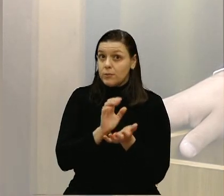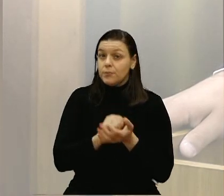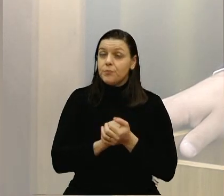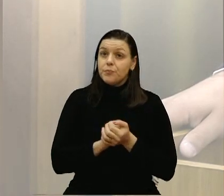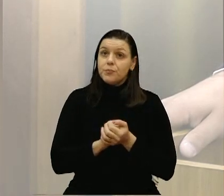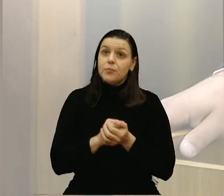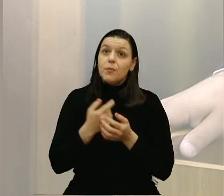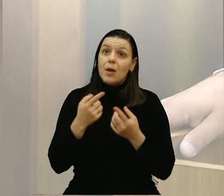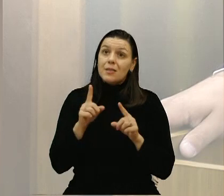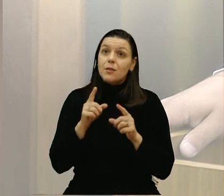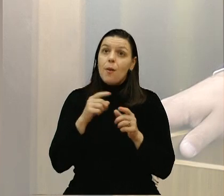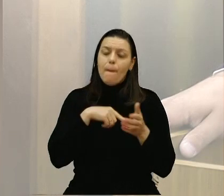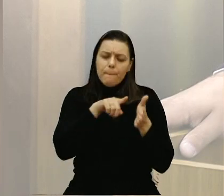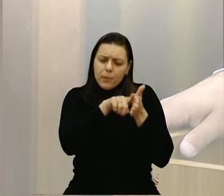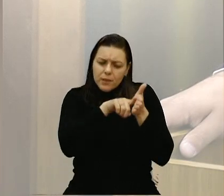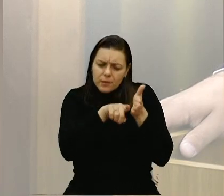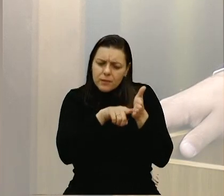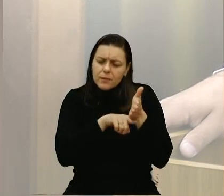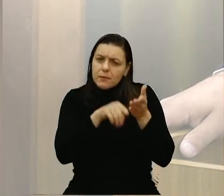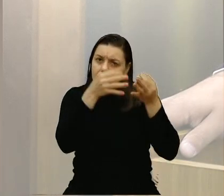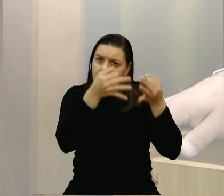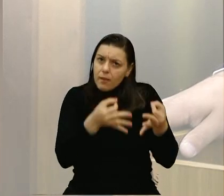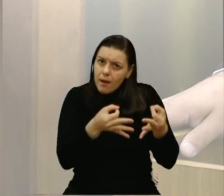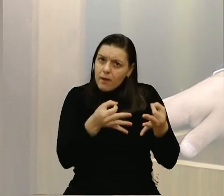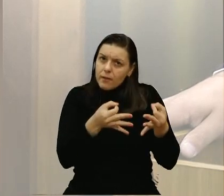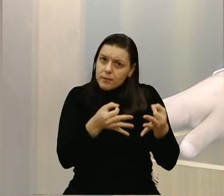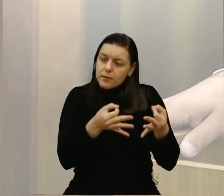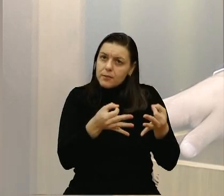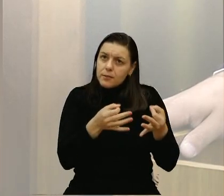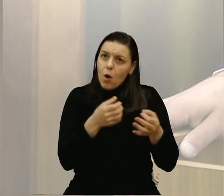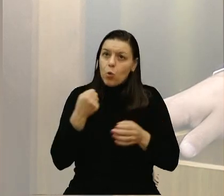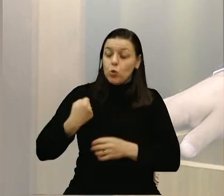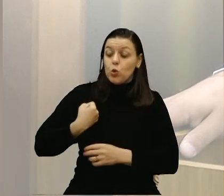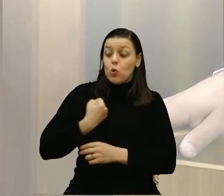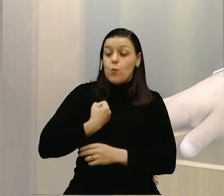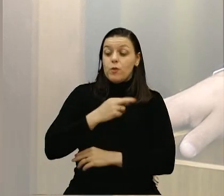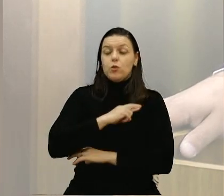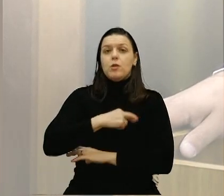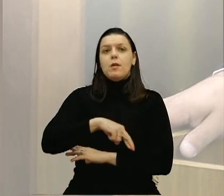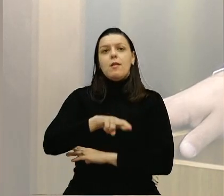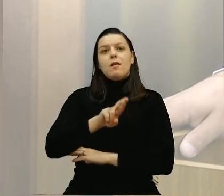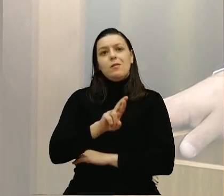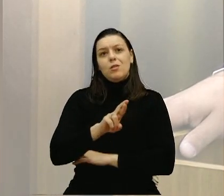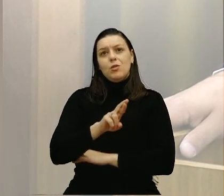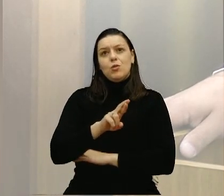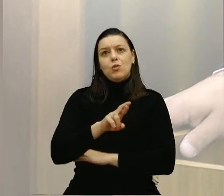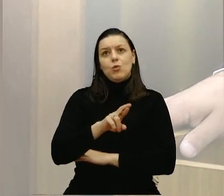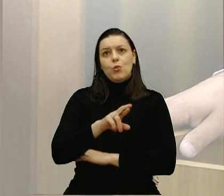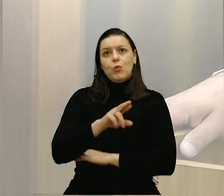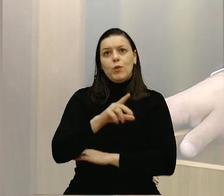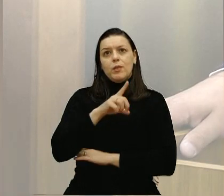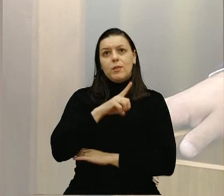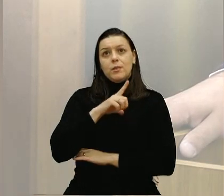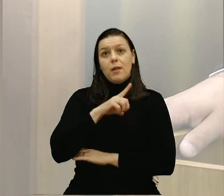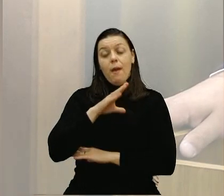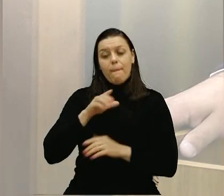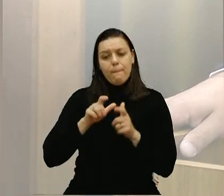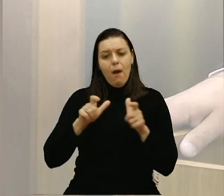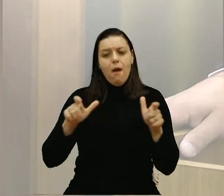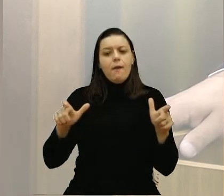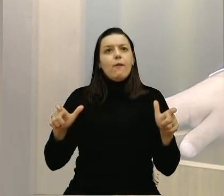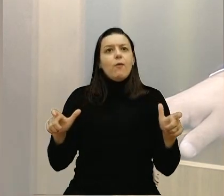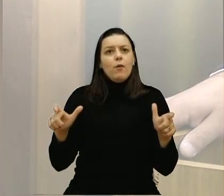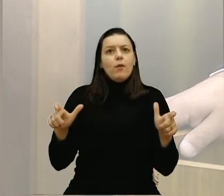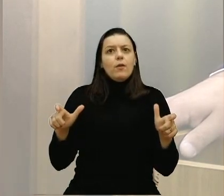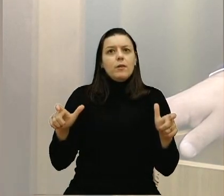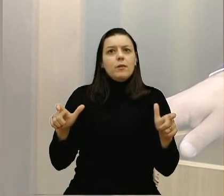pesquisa precisa, certamente o número de religiões per capita, provavelmente, ele é maior do